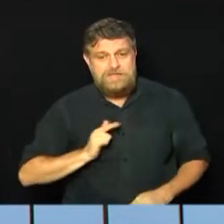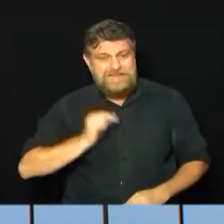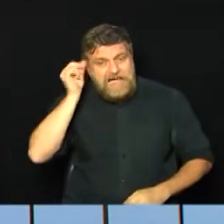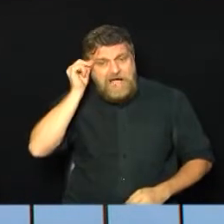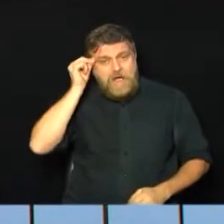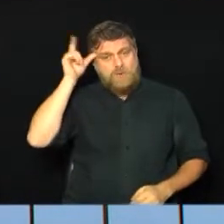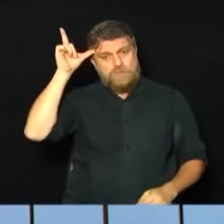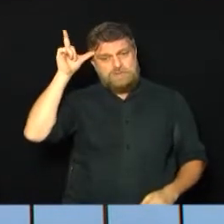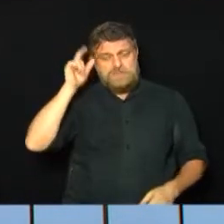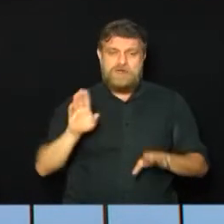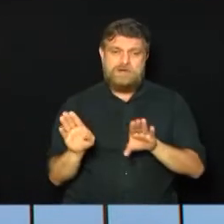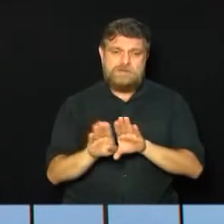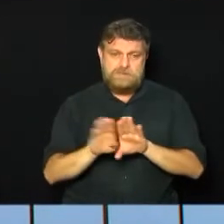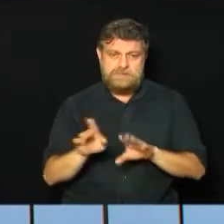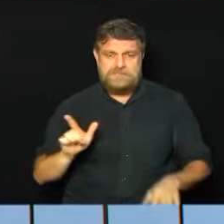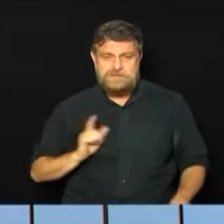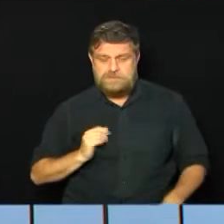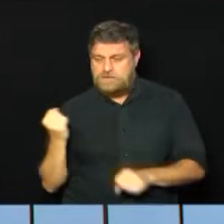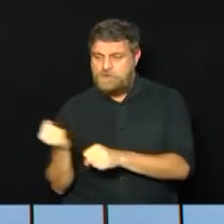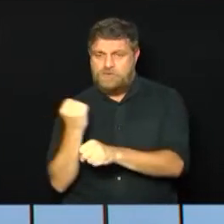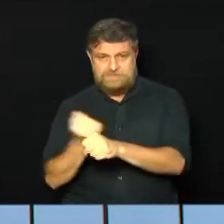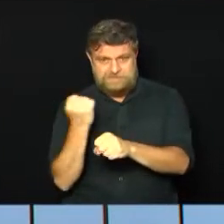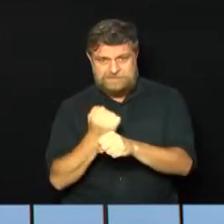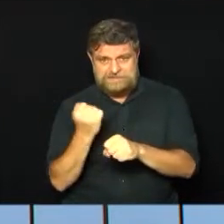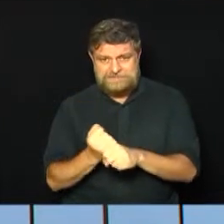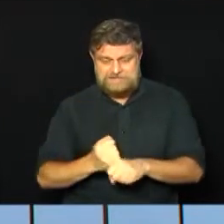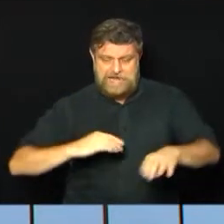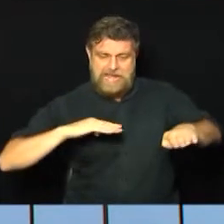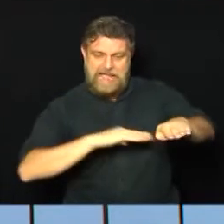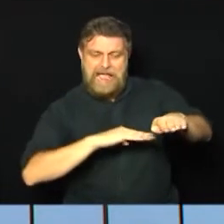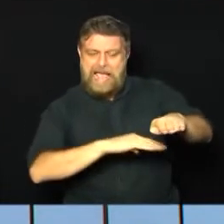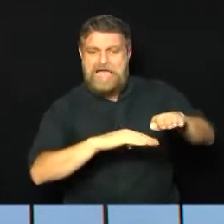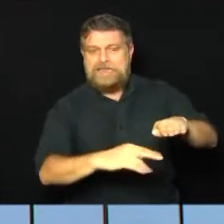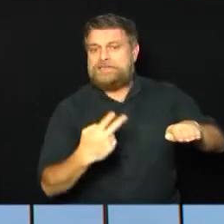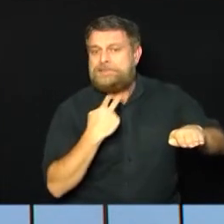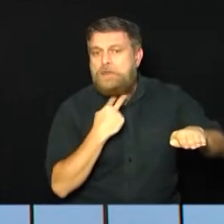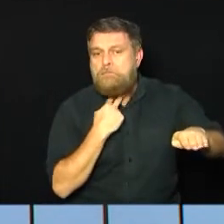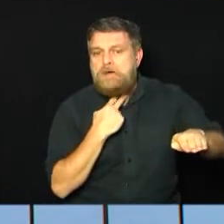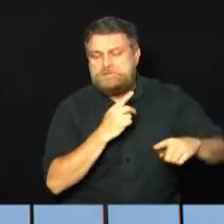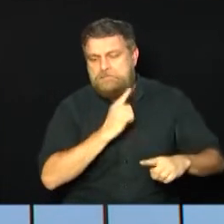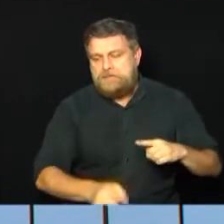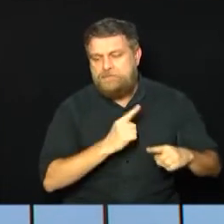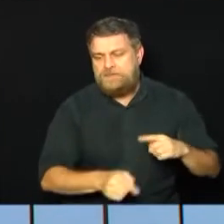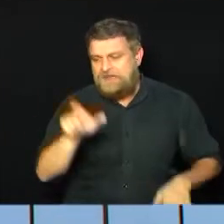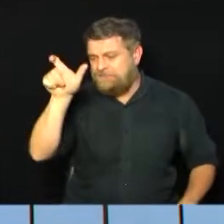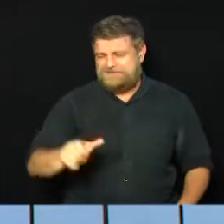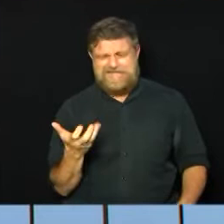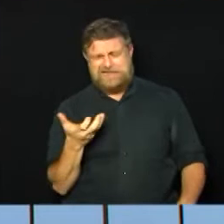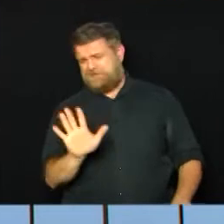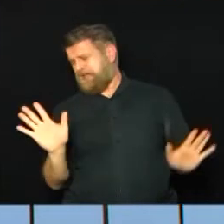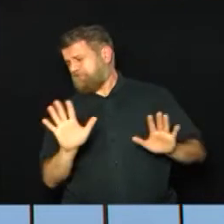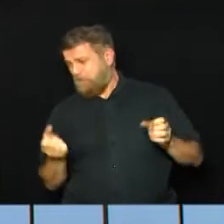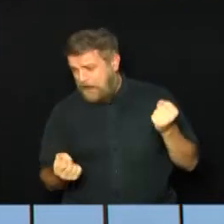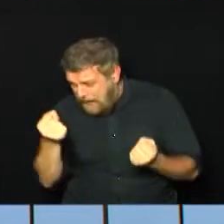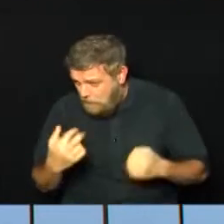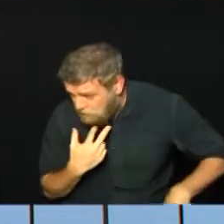cultural, empreendimentos que podiam não ter garagem em determinadas áreas, e aí tem gente que não queria. Tudo isso.